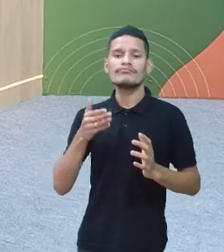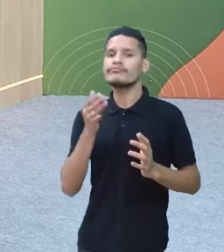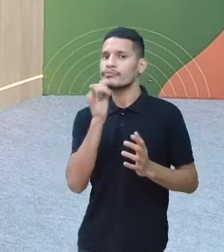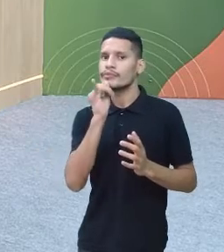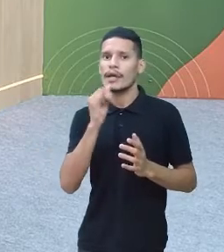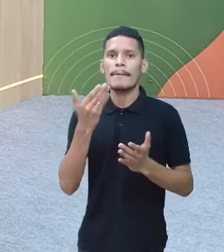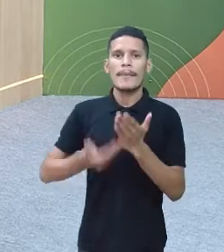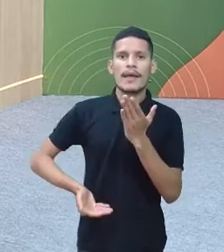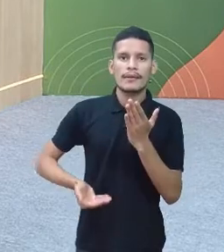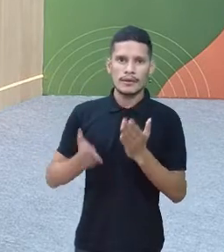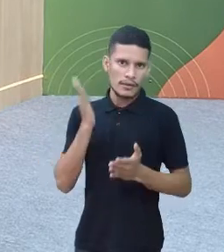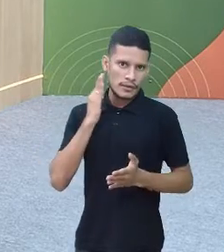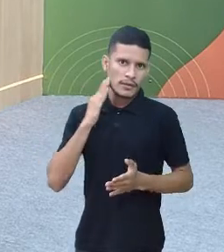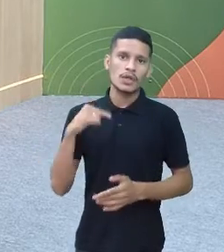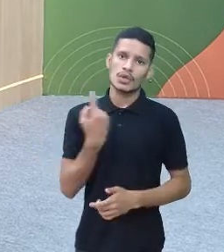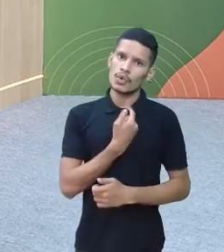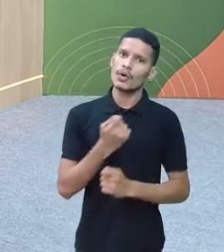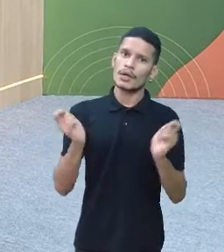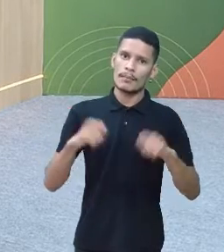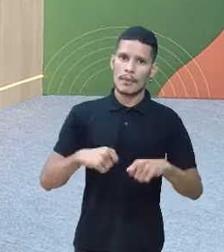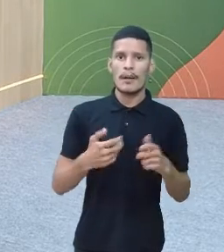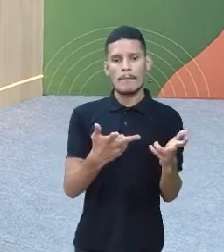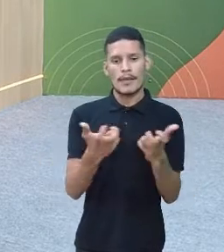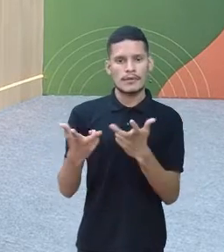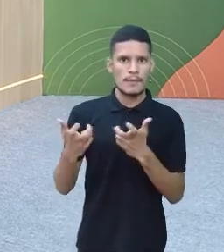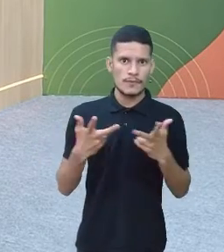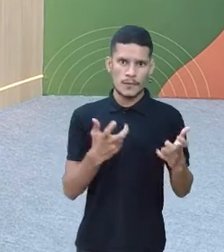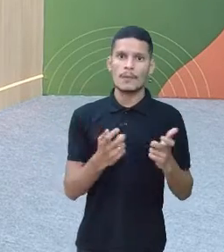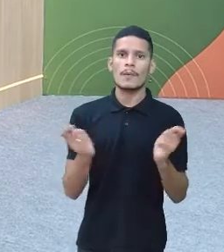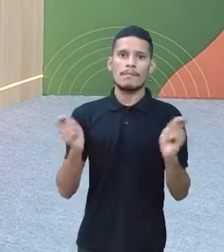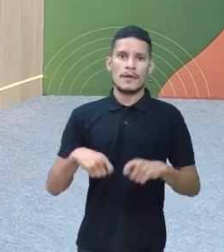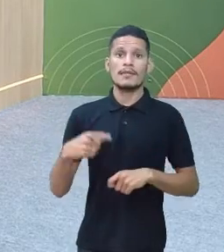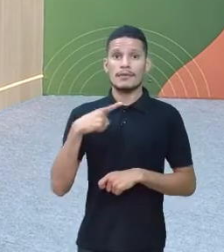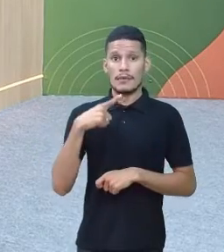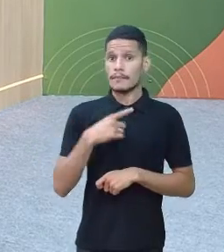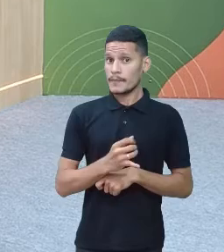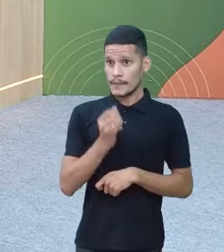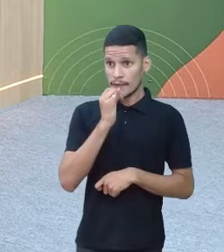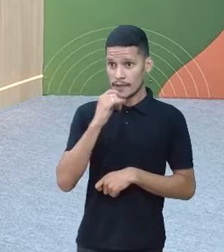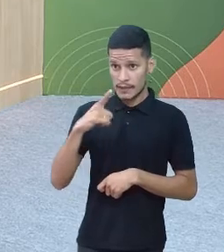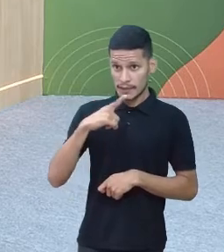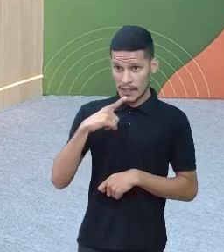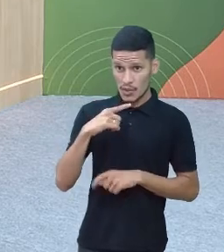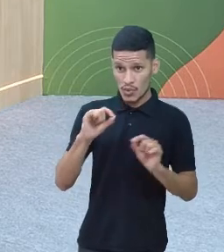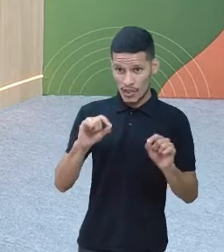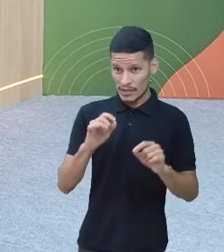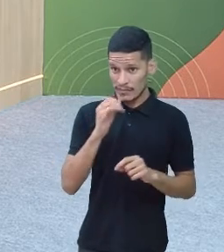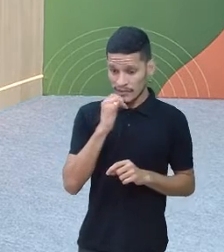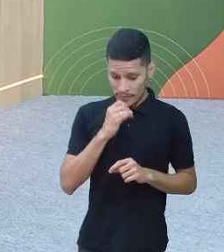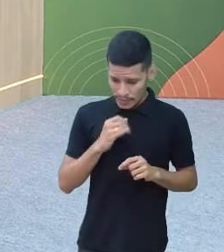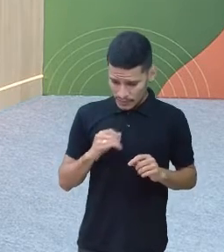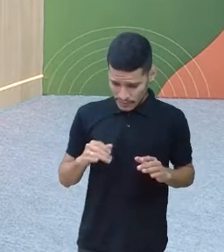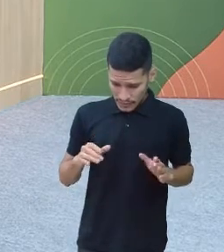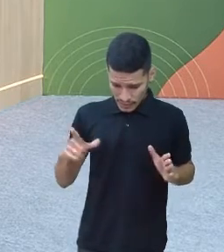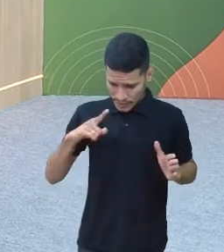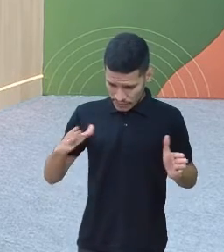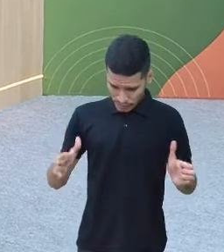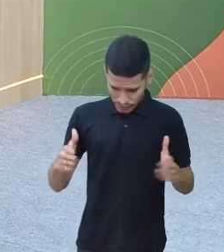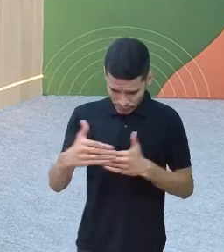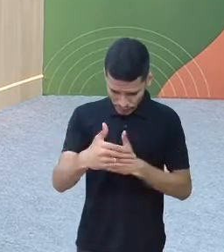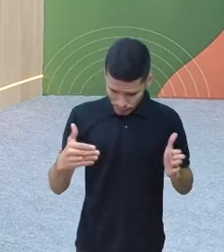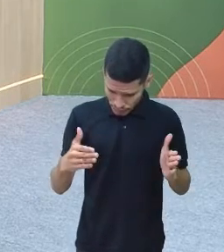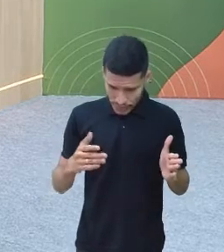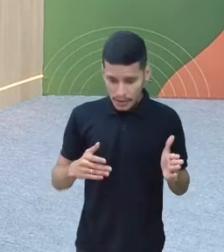para a gente ter essa percepção. Então, na lateral, vocês vão ver uma barreirinha pequenininha assim, justamente para impedir que a